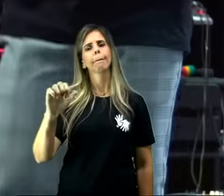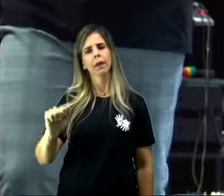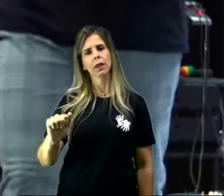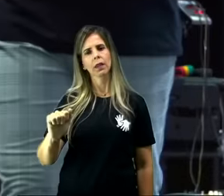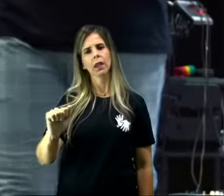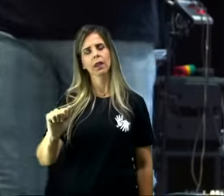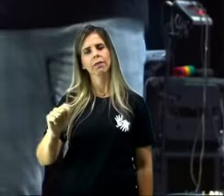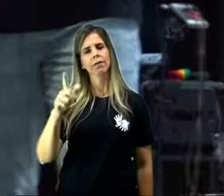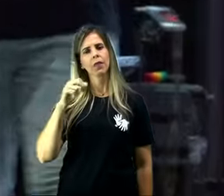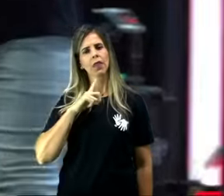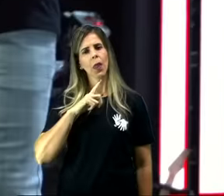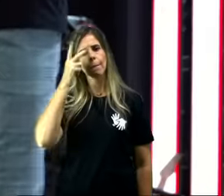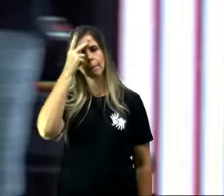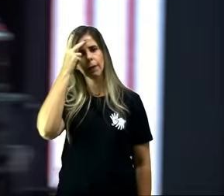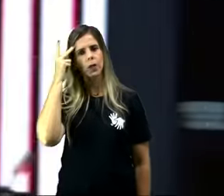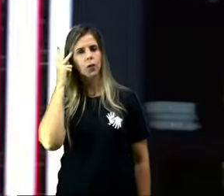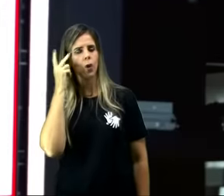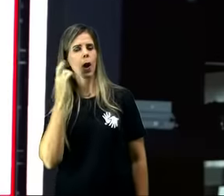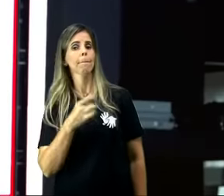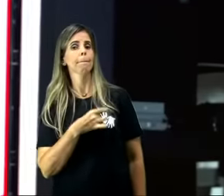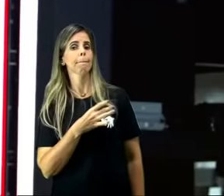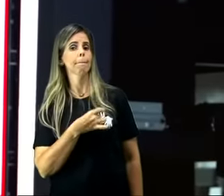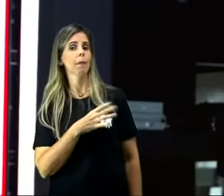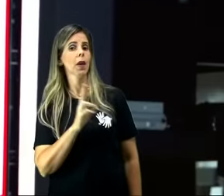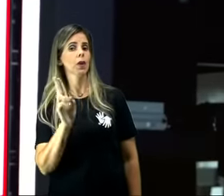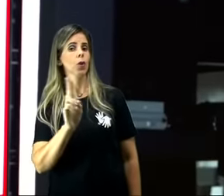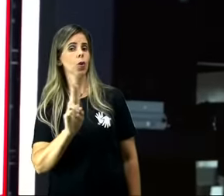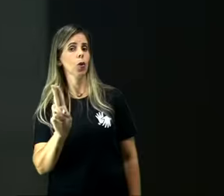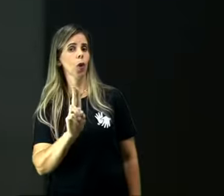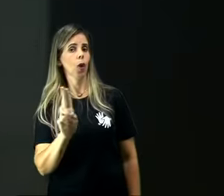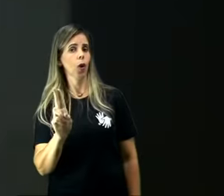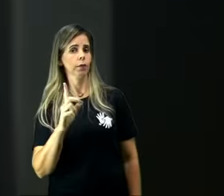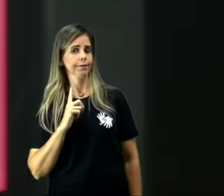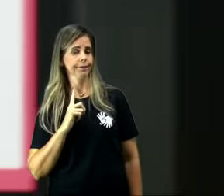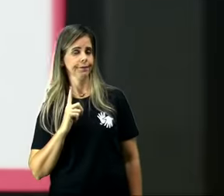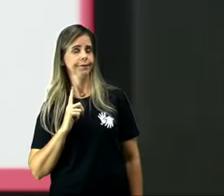ruim. Ah, não gosto nem de falar isso de nome, coisa ruim. Lá em casa é só...